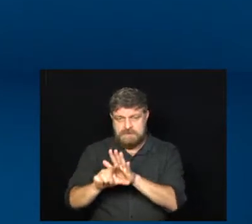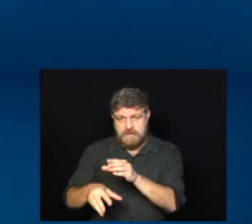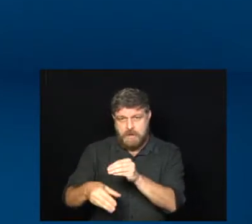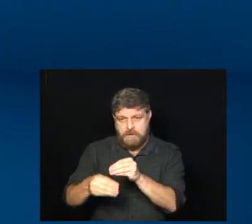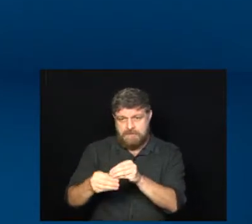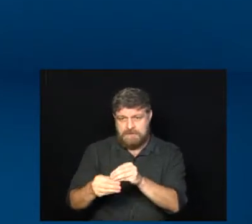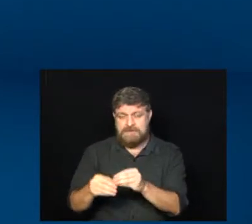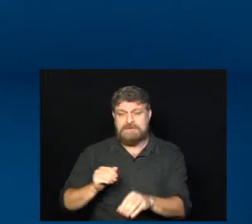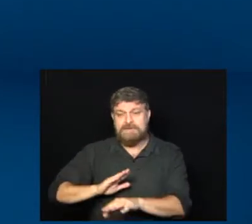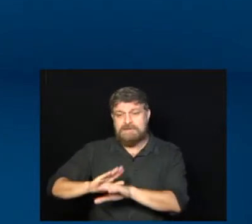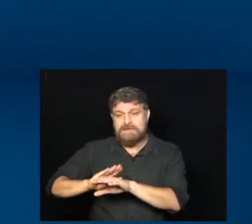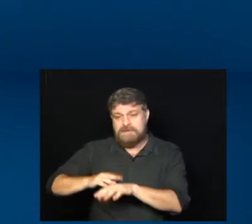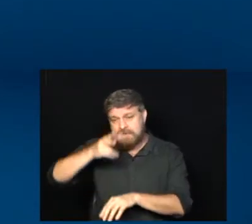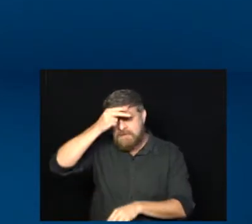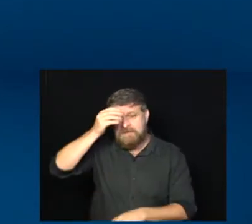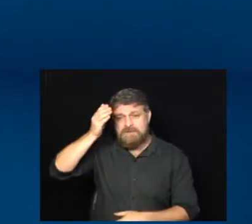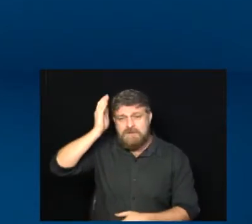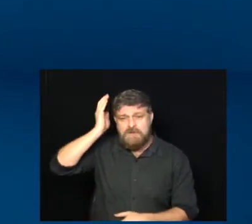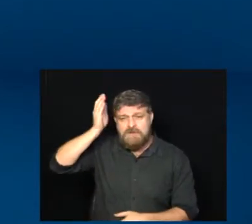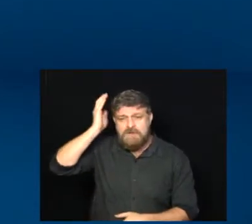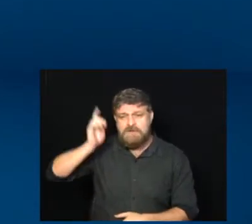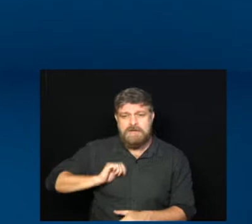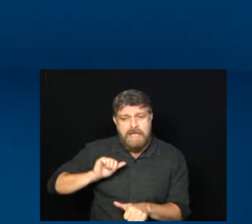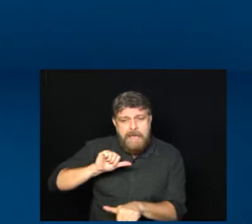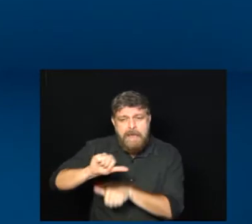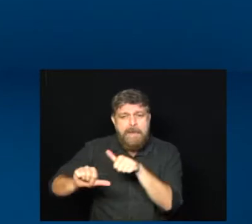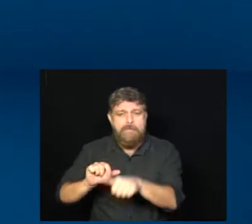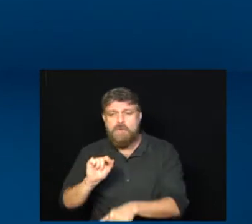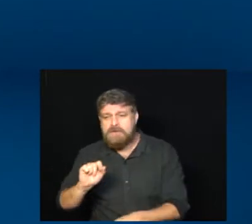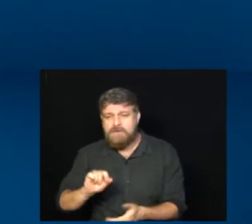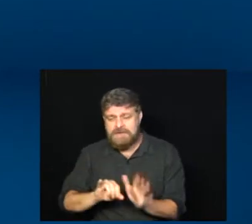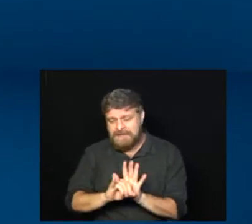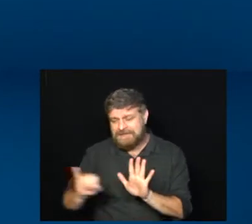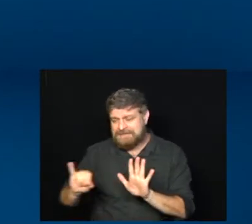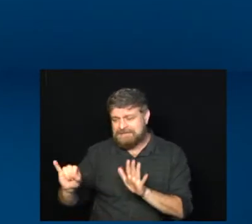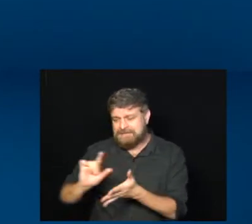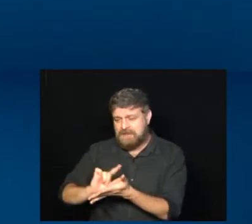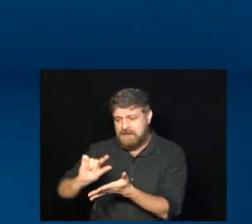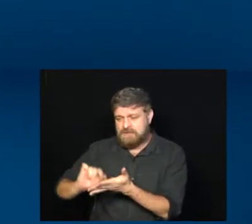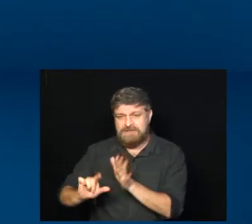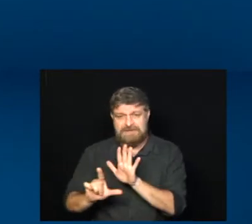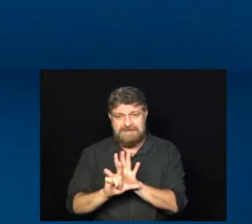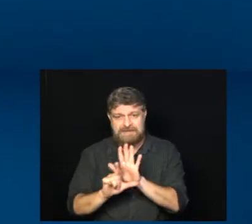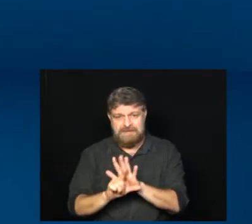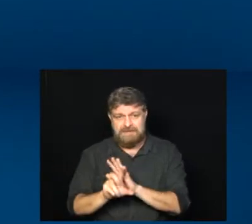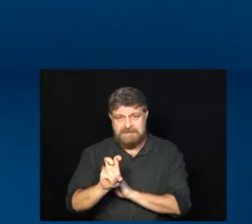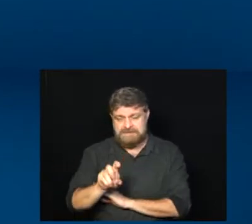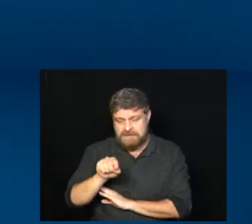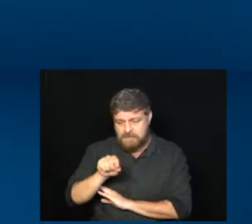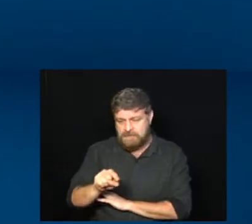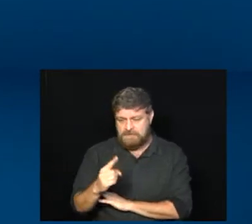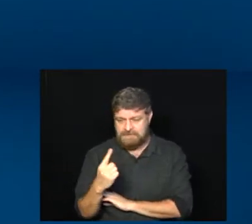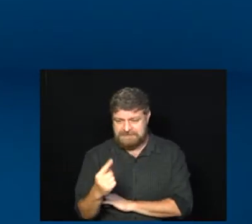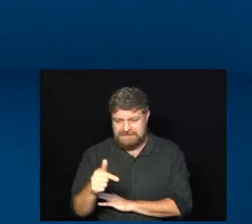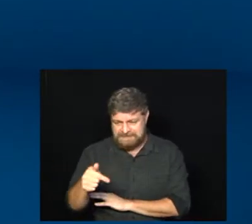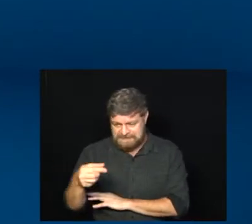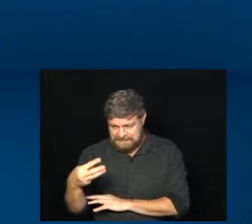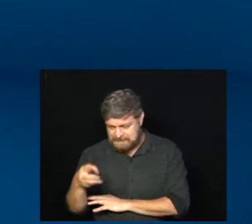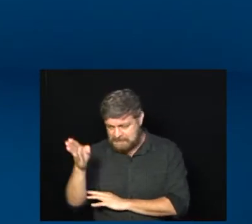complementar de autoria do prefeito, que altera incisos e artigos da Lei 5.173